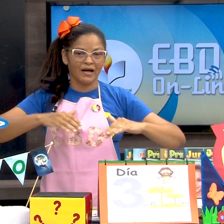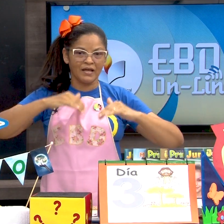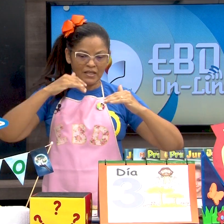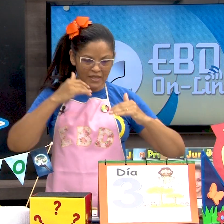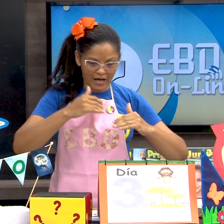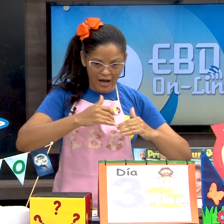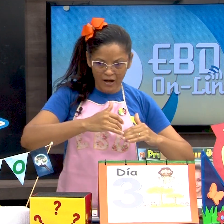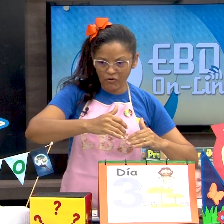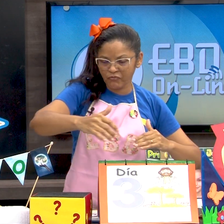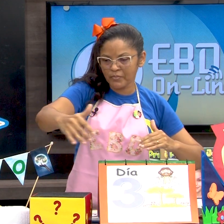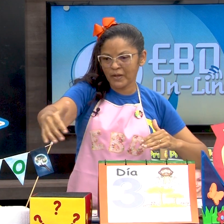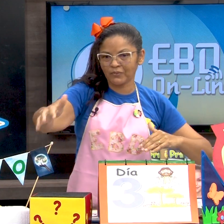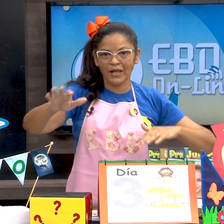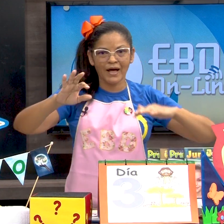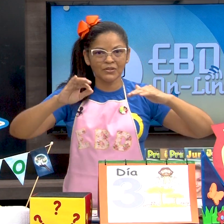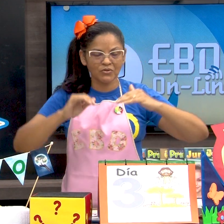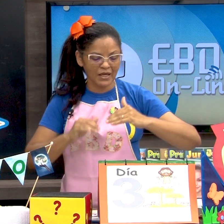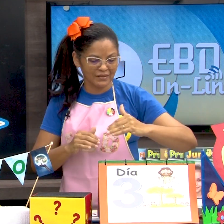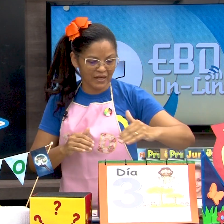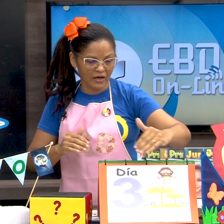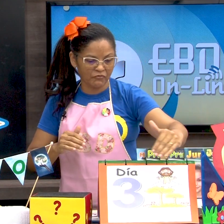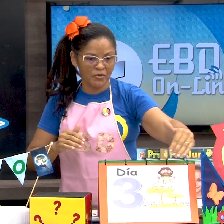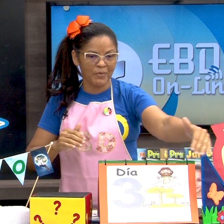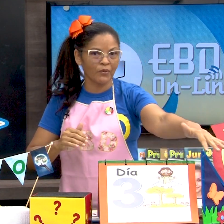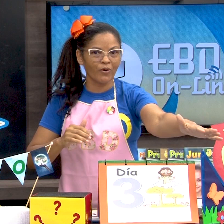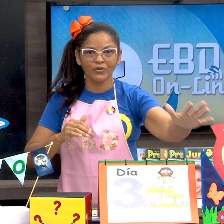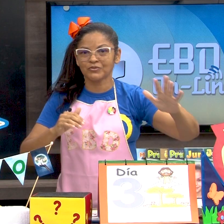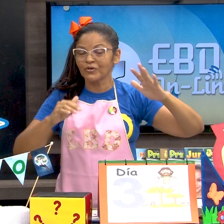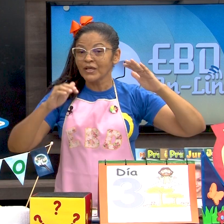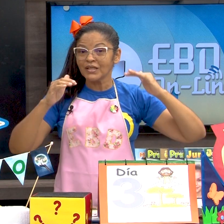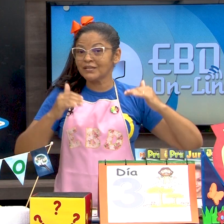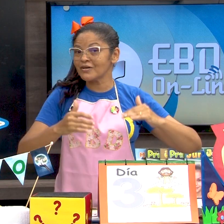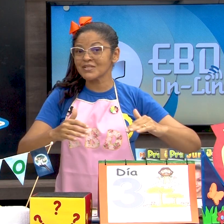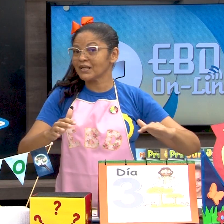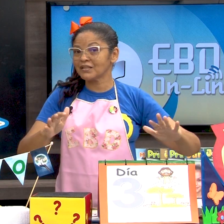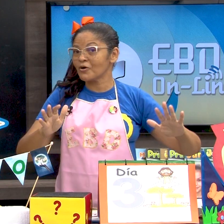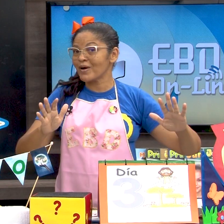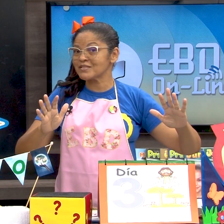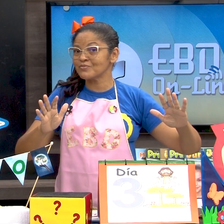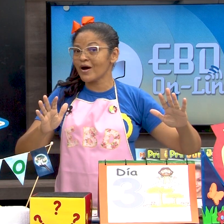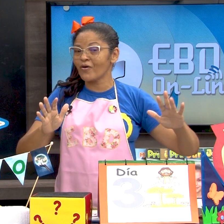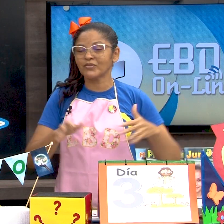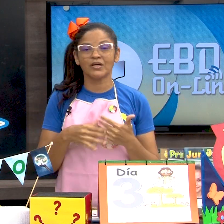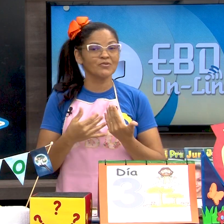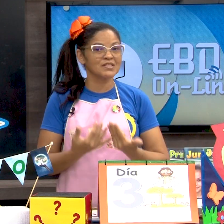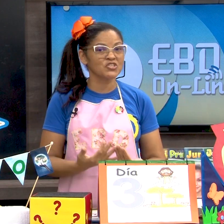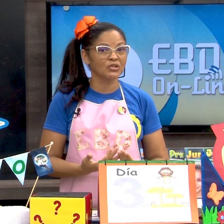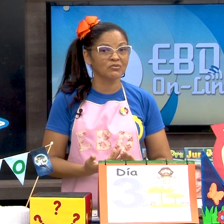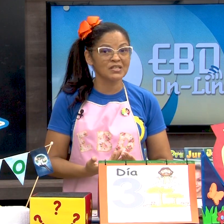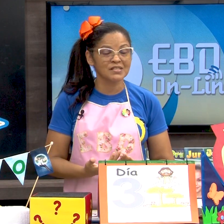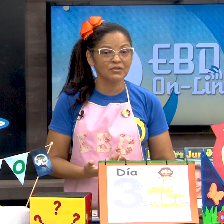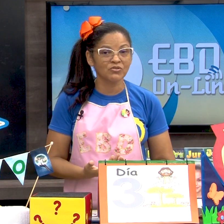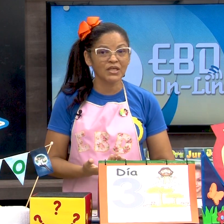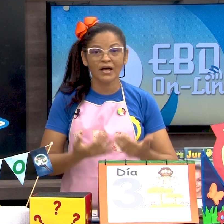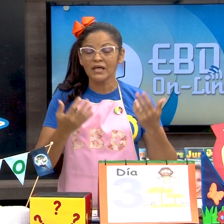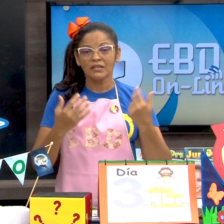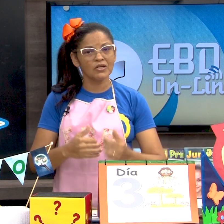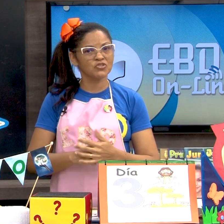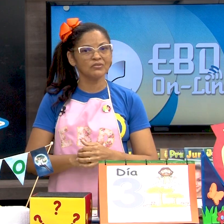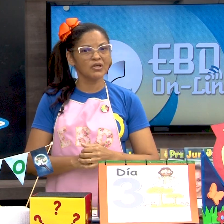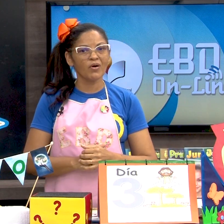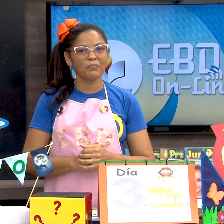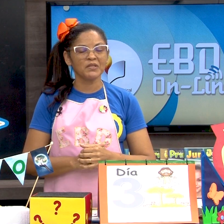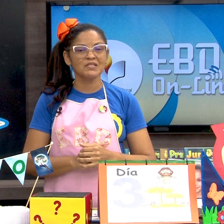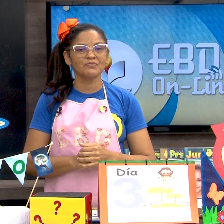seca e a água foi para um lado e a terra foi para o outro e Deus ali deu mais uma ordem ou seja no terceiro dia